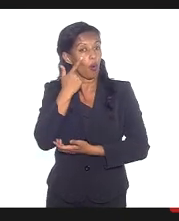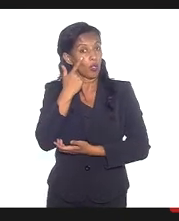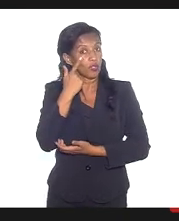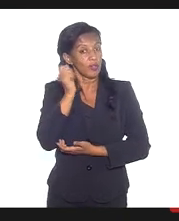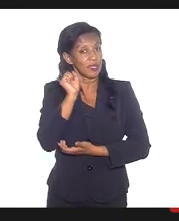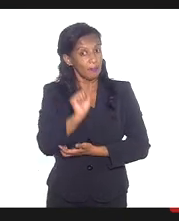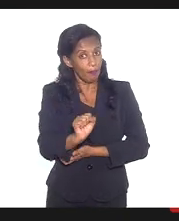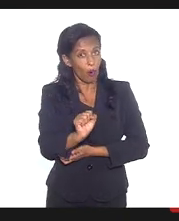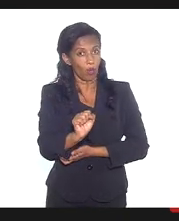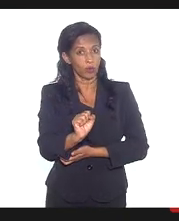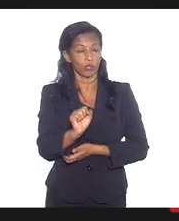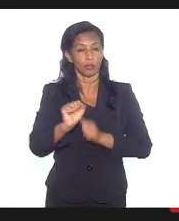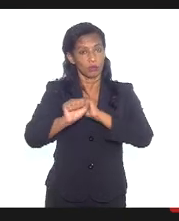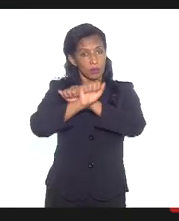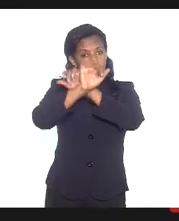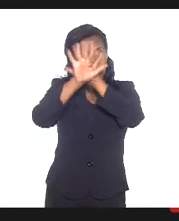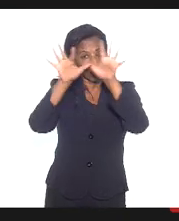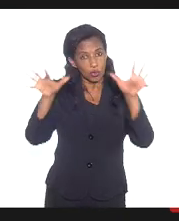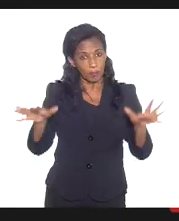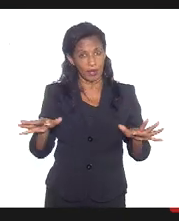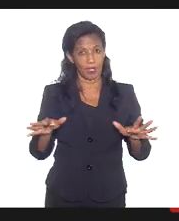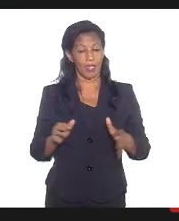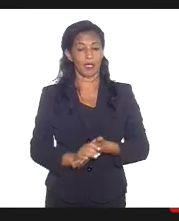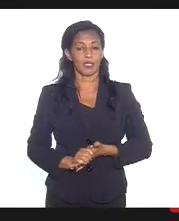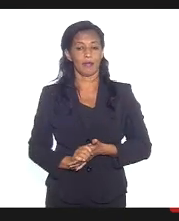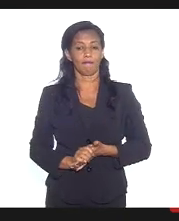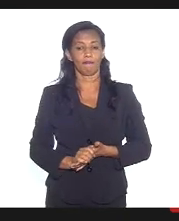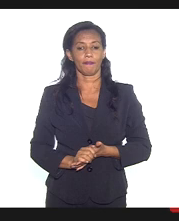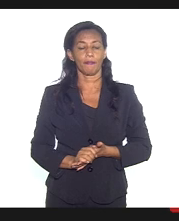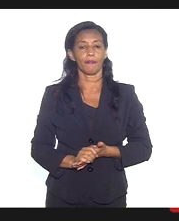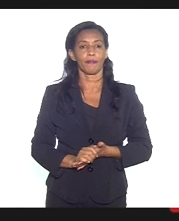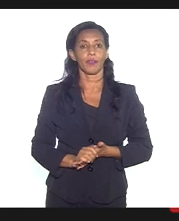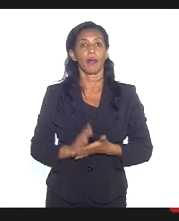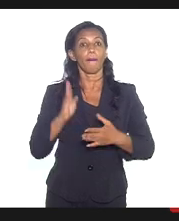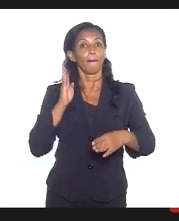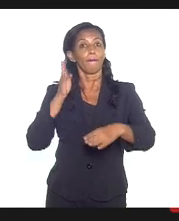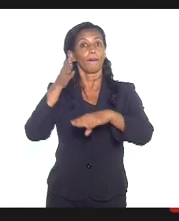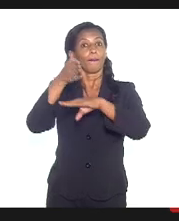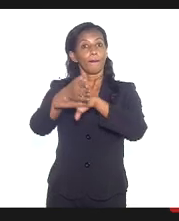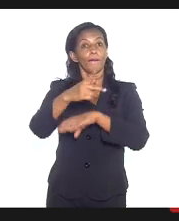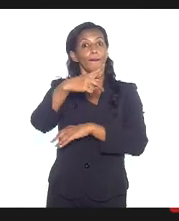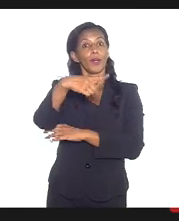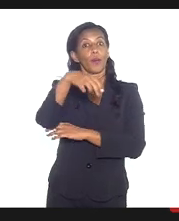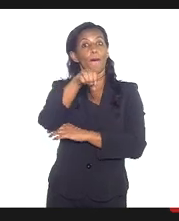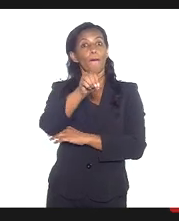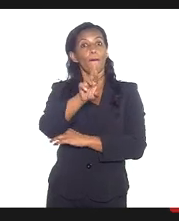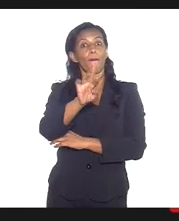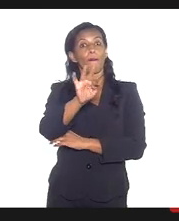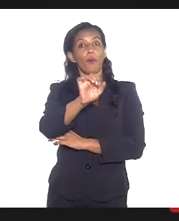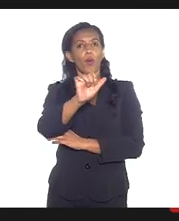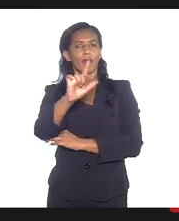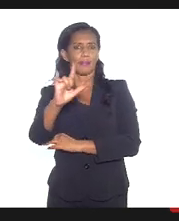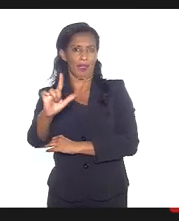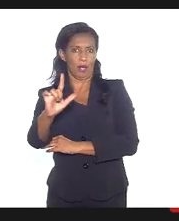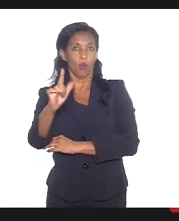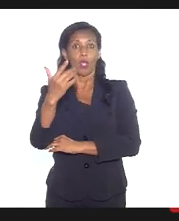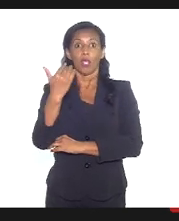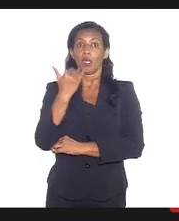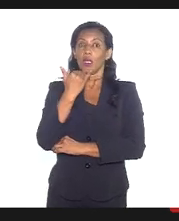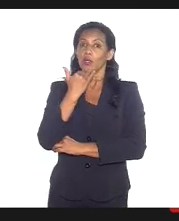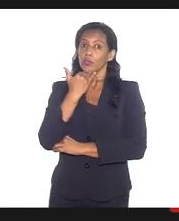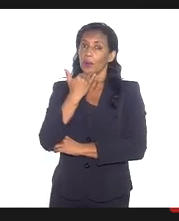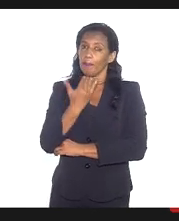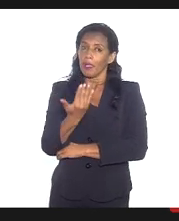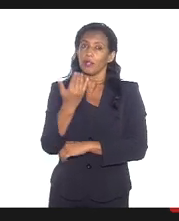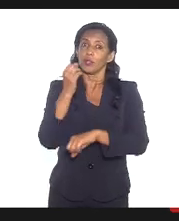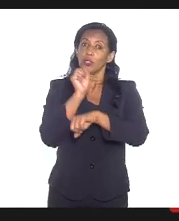essa transparência, tá? Através do portal da transparência, né? Então, assim, eu só peço para esperar um pouquinho para eu ver com o pessoal da TI se a